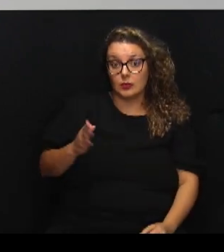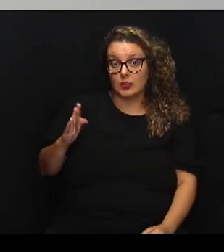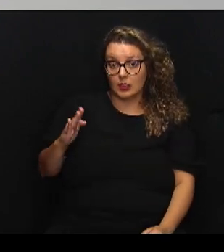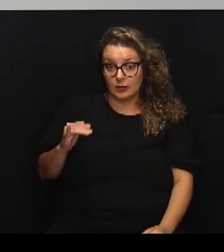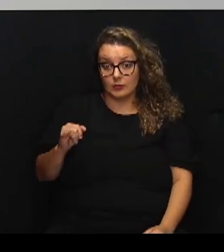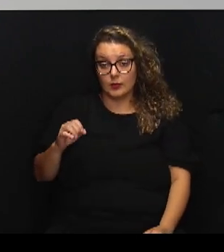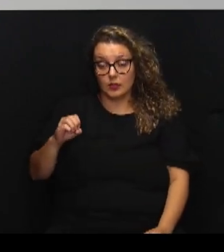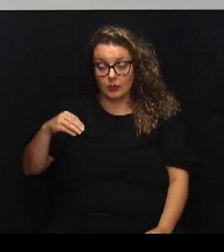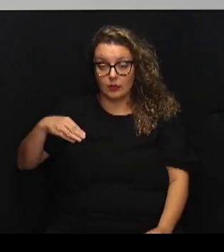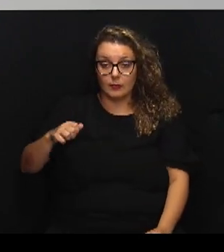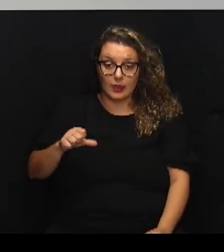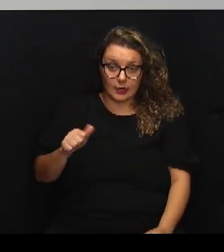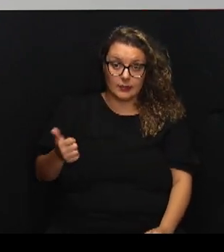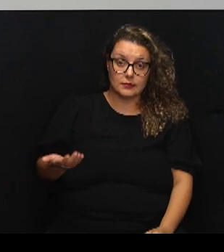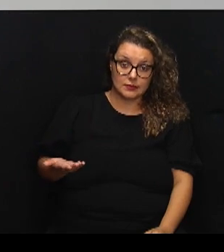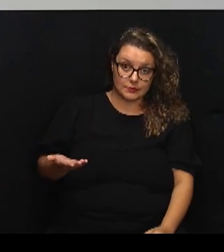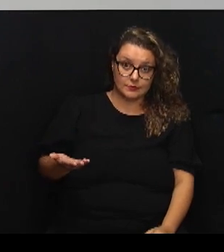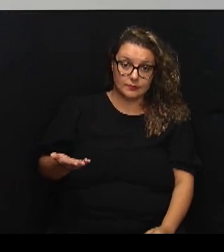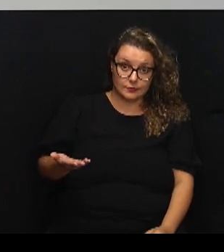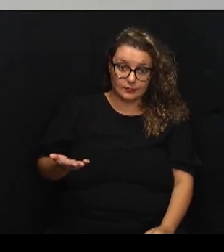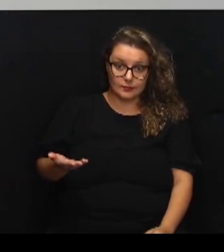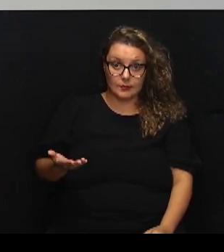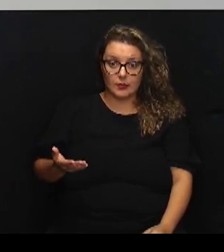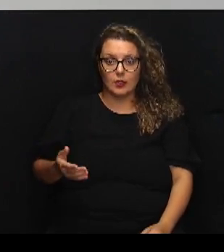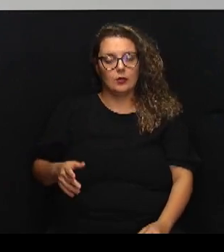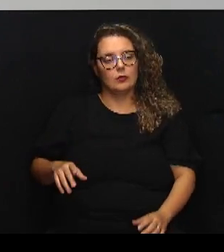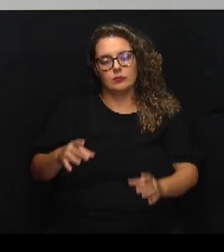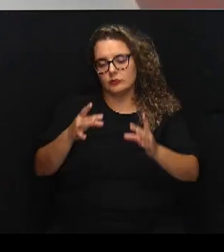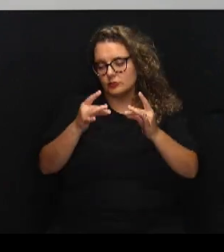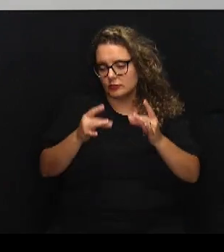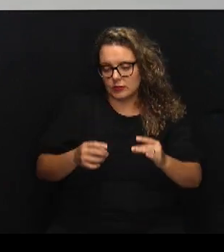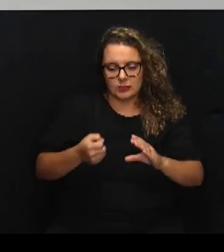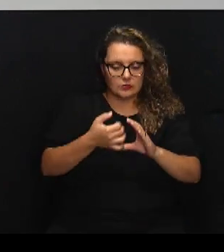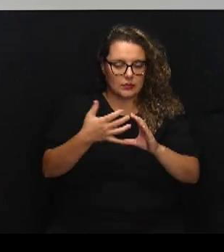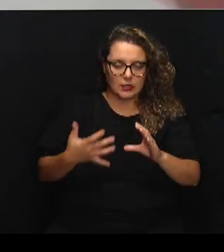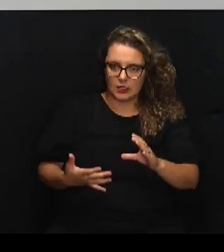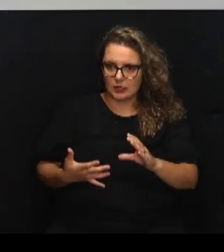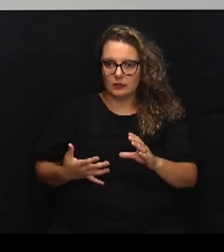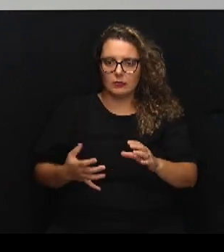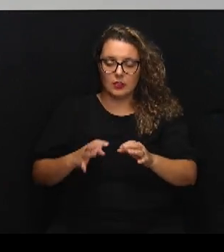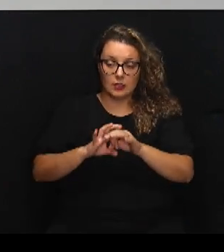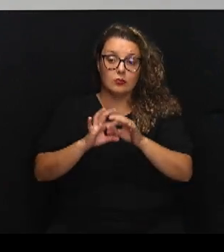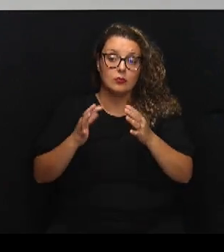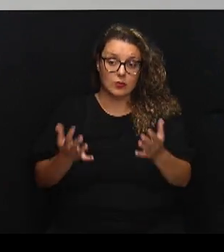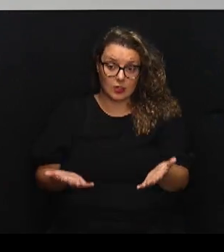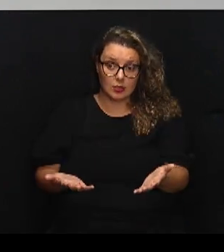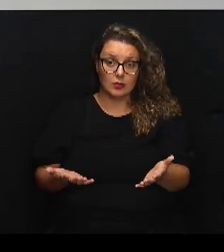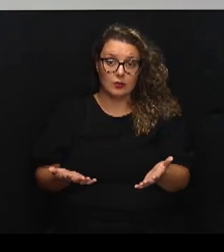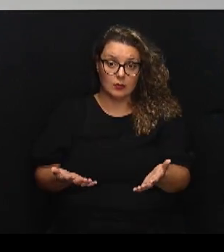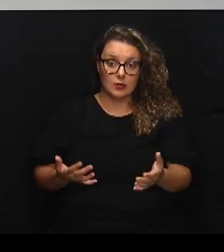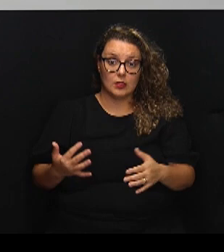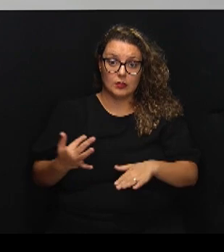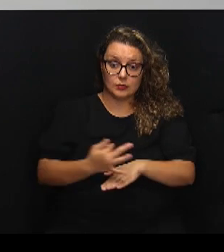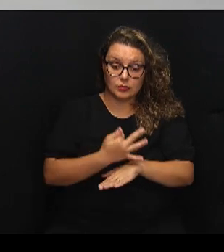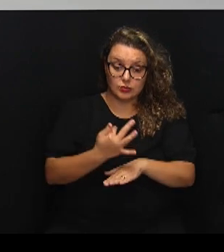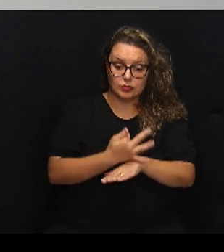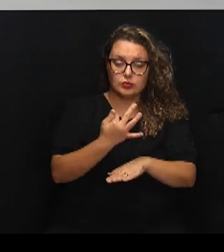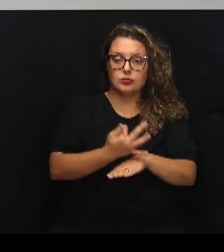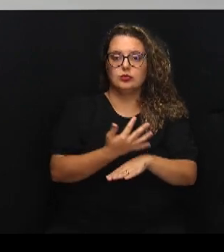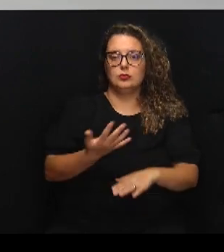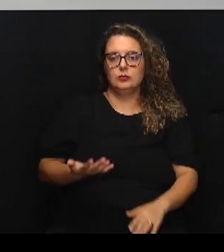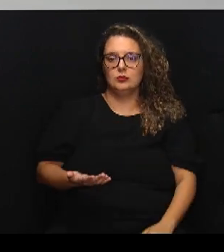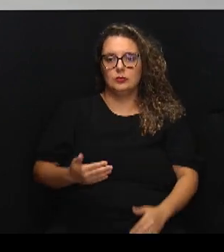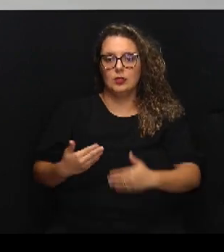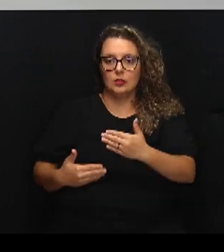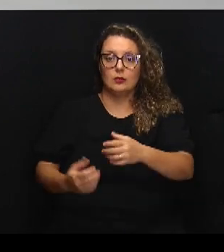a gente consegue ter essa biomassa com a mesma propriedade, com as mesmas características que me permita